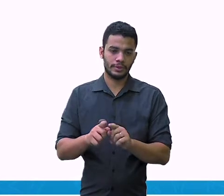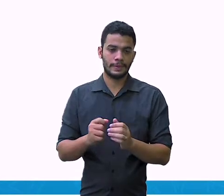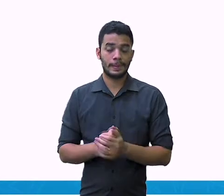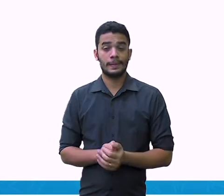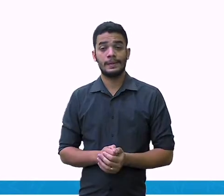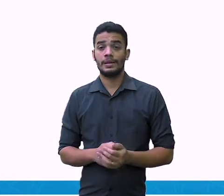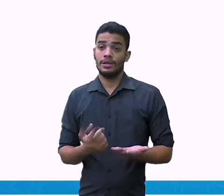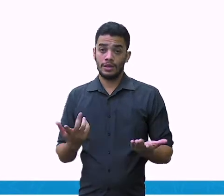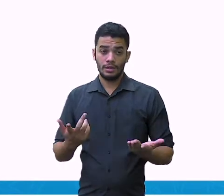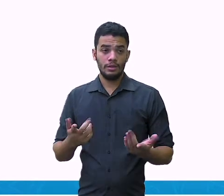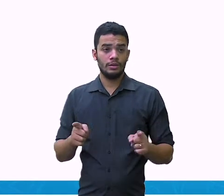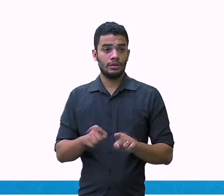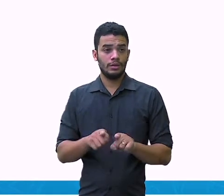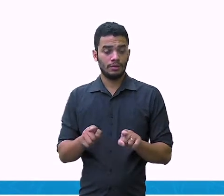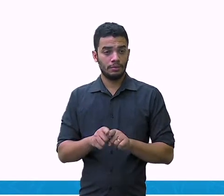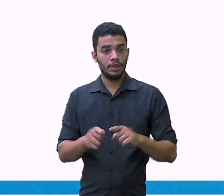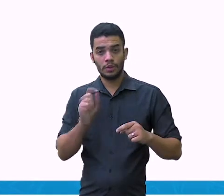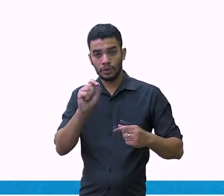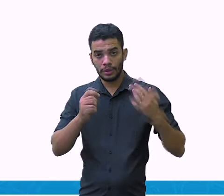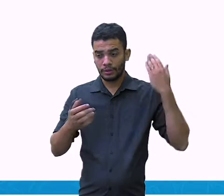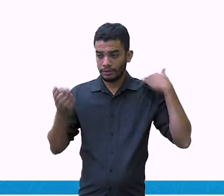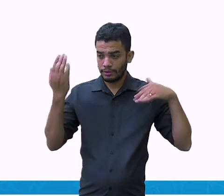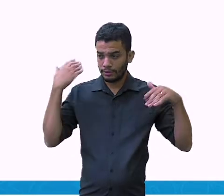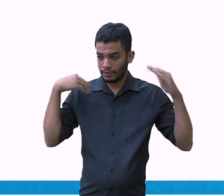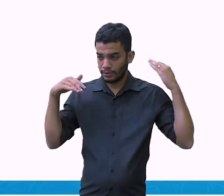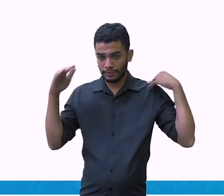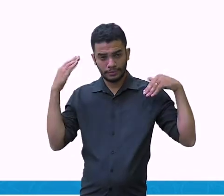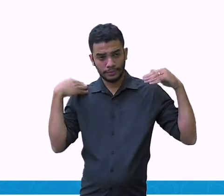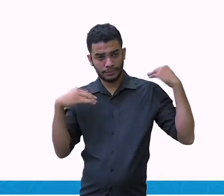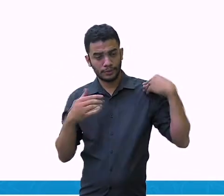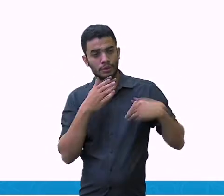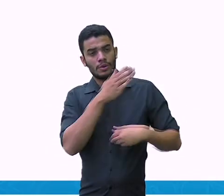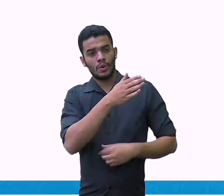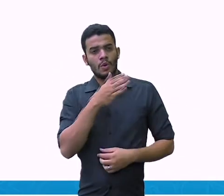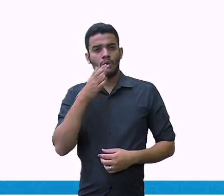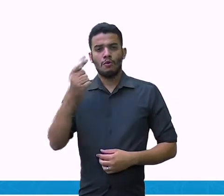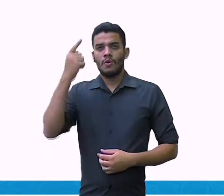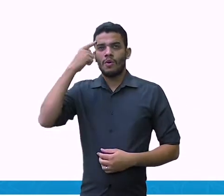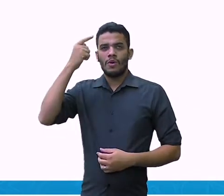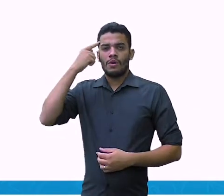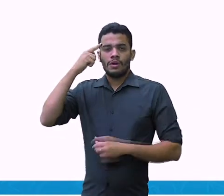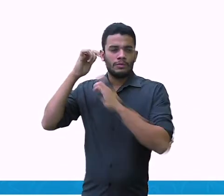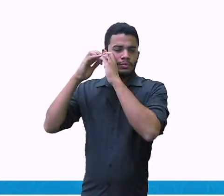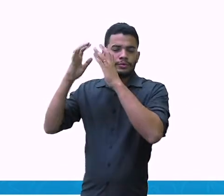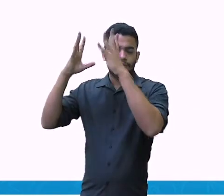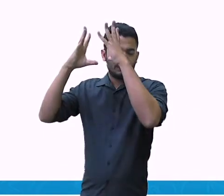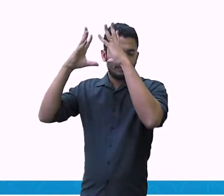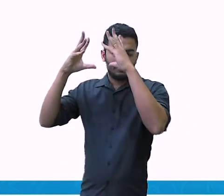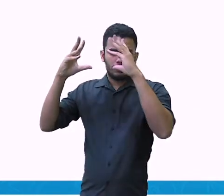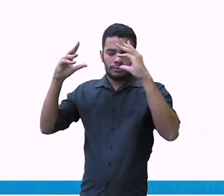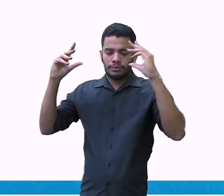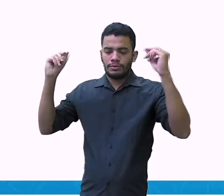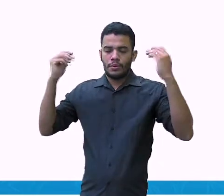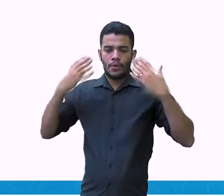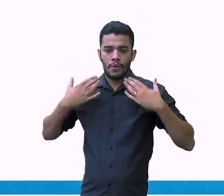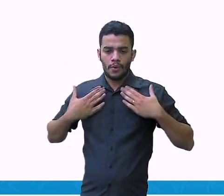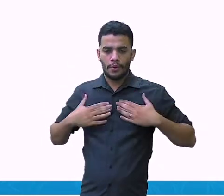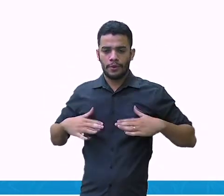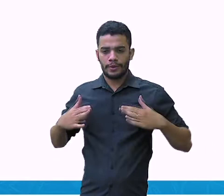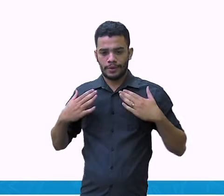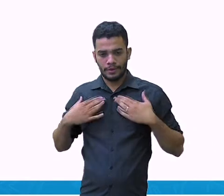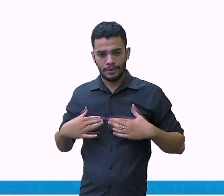estudar, estudar, estudar, estudar, estudar. A gente tem que ter um momento de descontração, nosso corpo precisa.